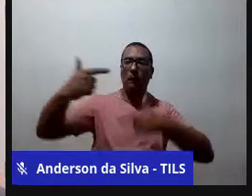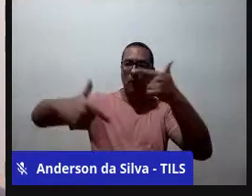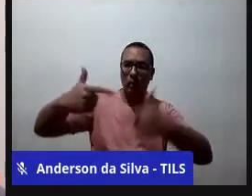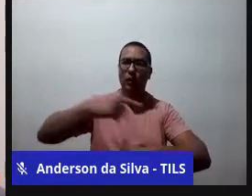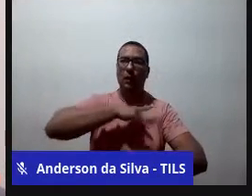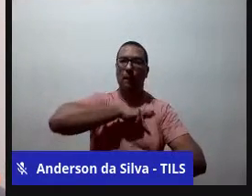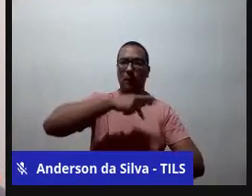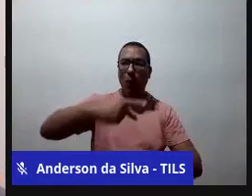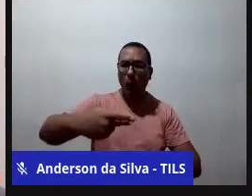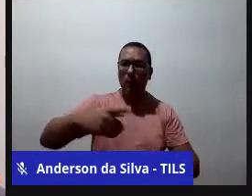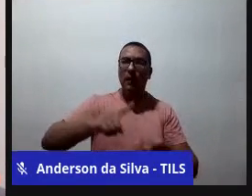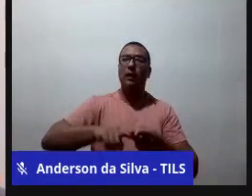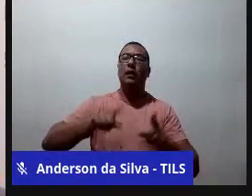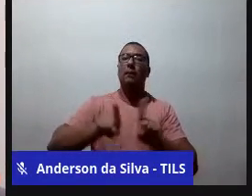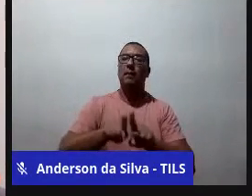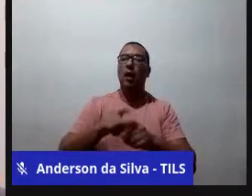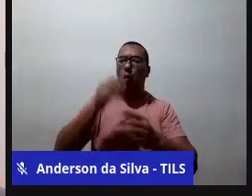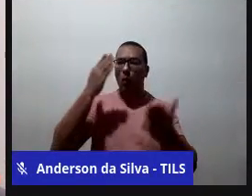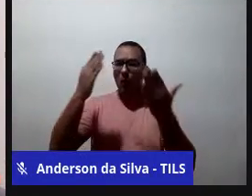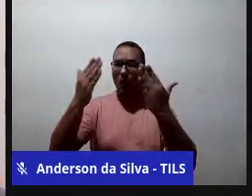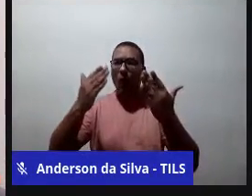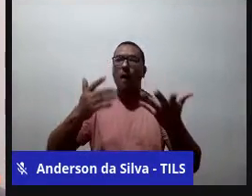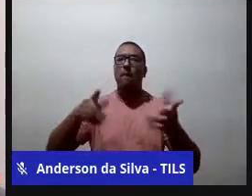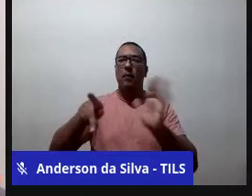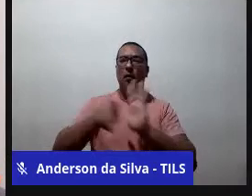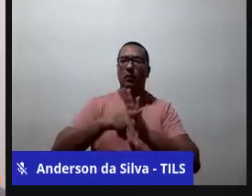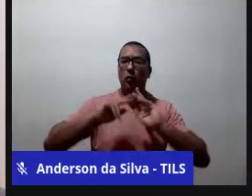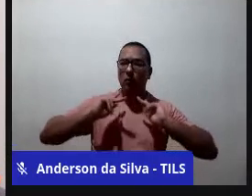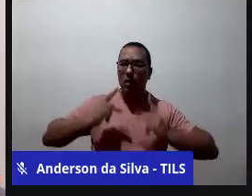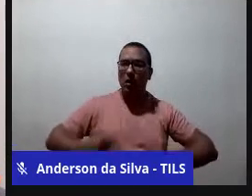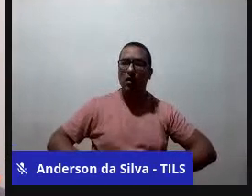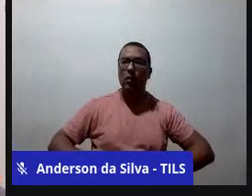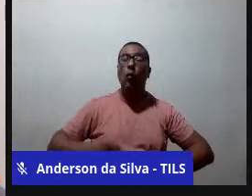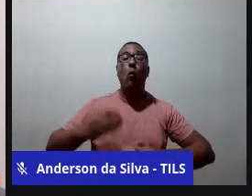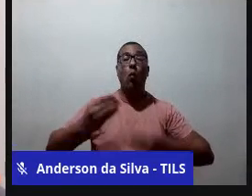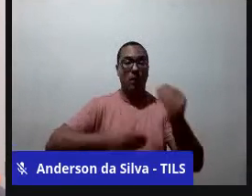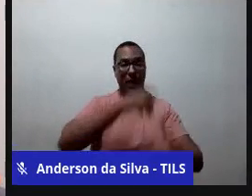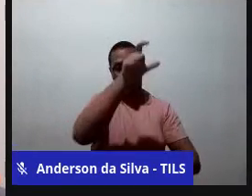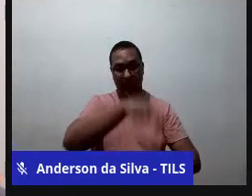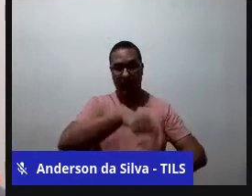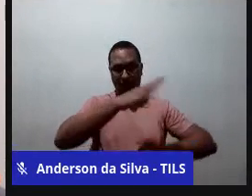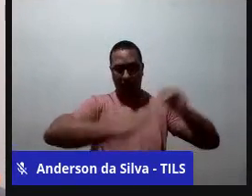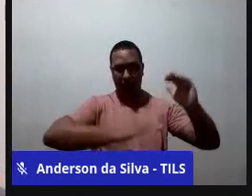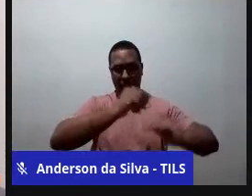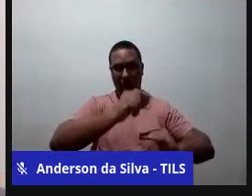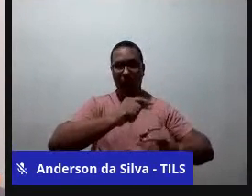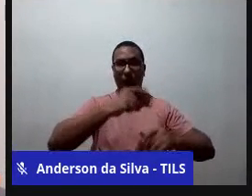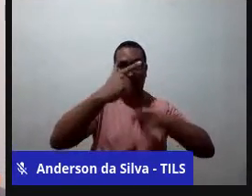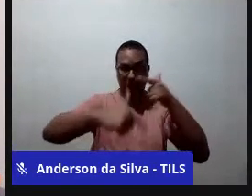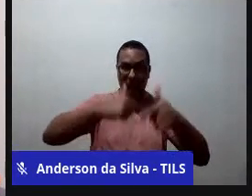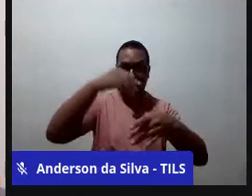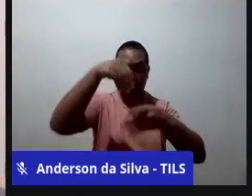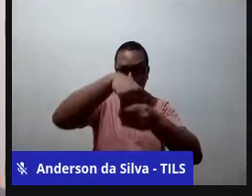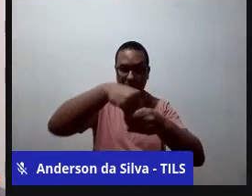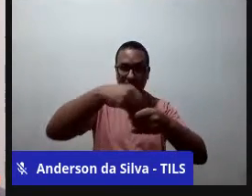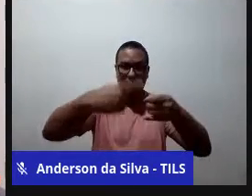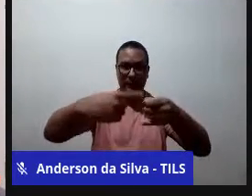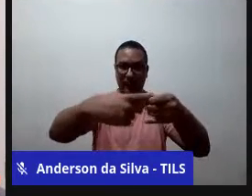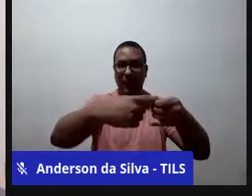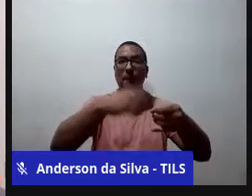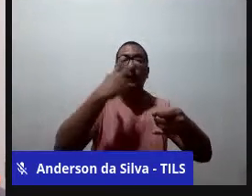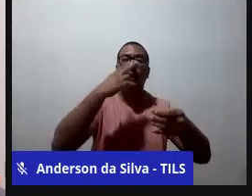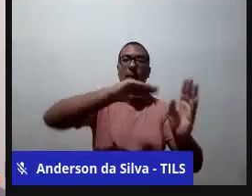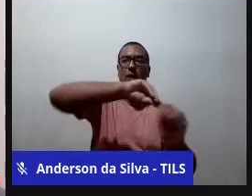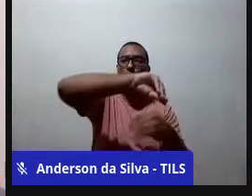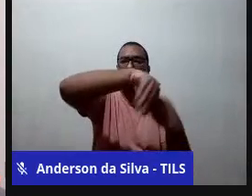de comportamento humano. Então, eu vejo o profissional do futuro que vai trabalhar com essas cidades inteligentes como uma miscelânea